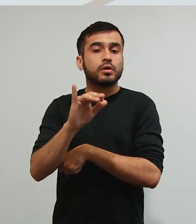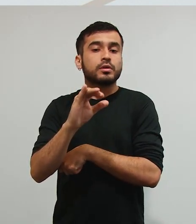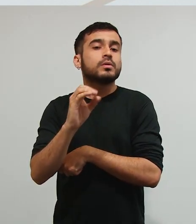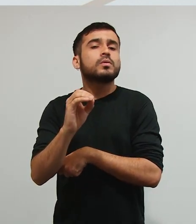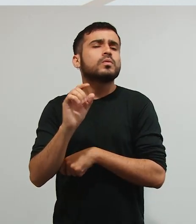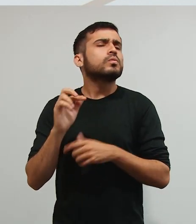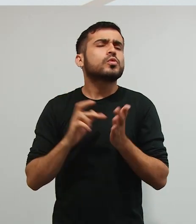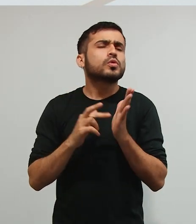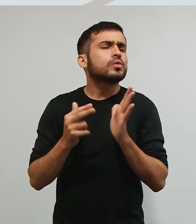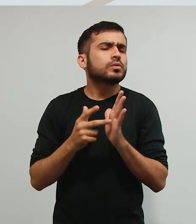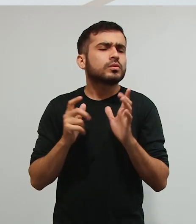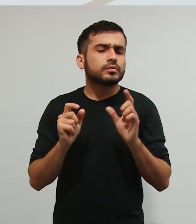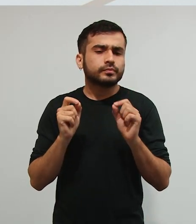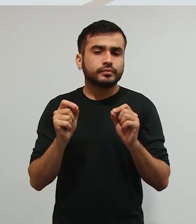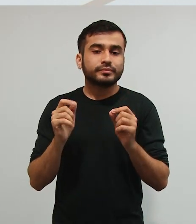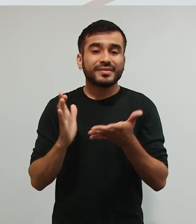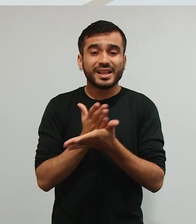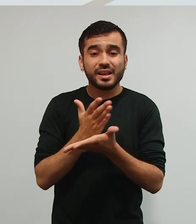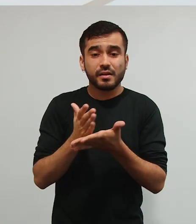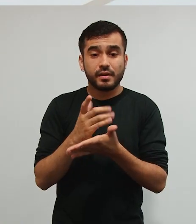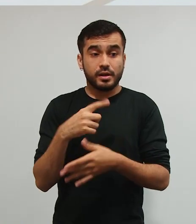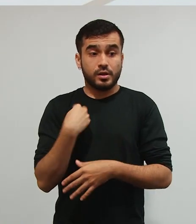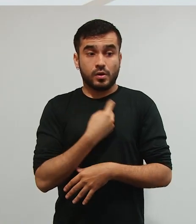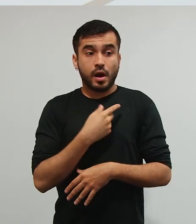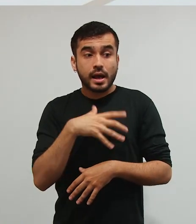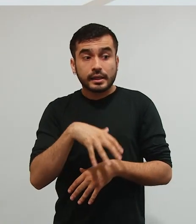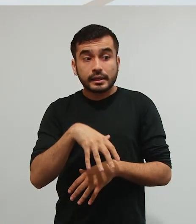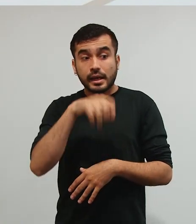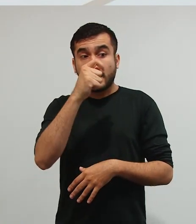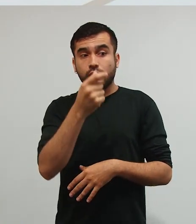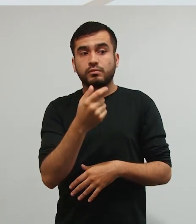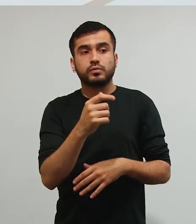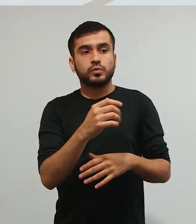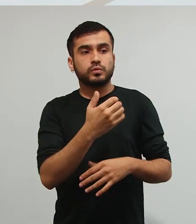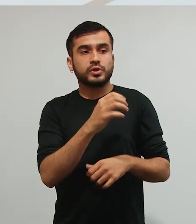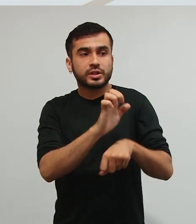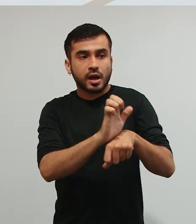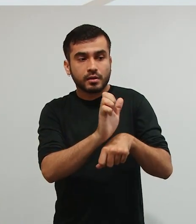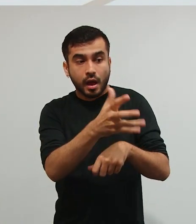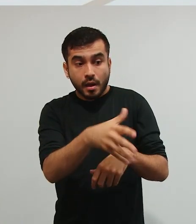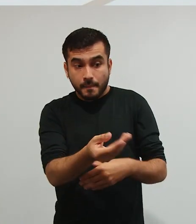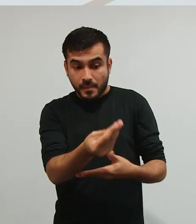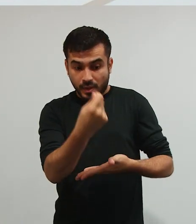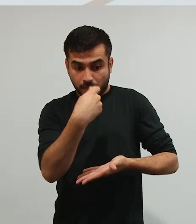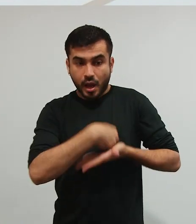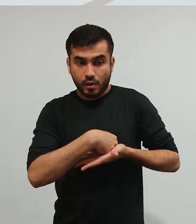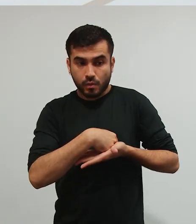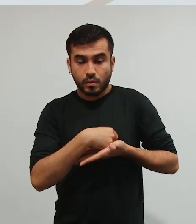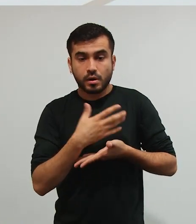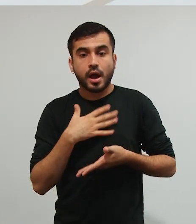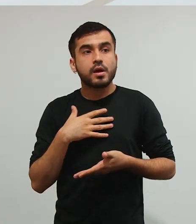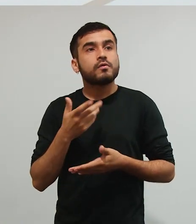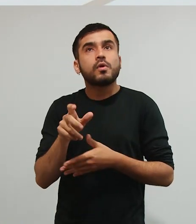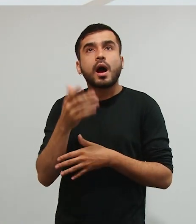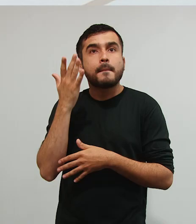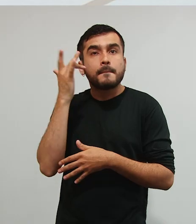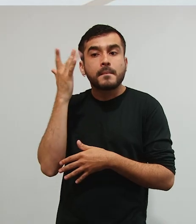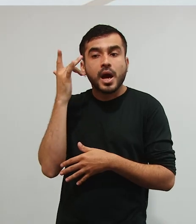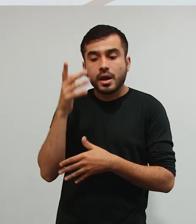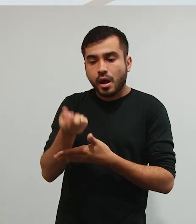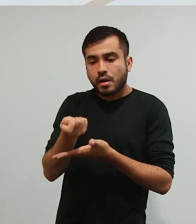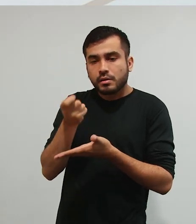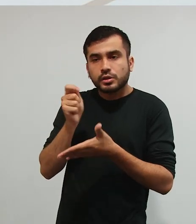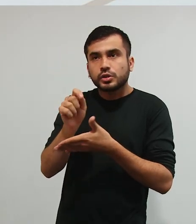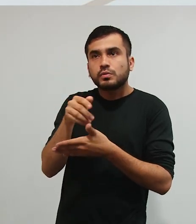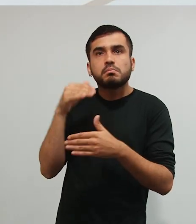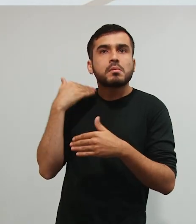vezes, quando a gente ganha do Estado algum valor, a gente não vai lá, que legal, vou lá sacar amanhã.